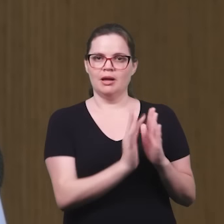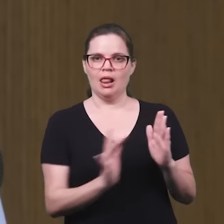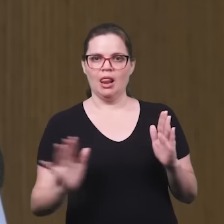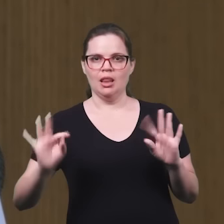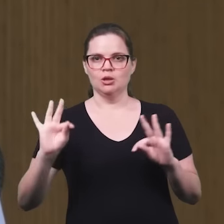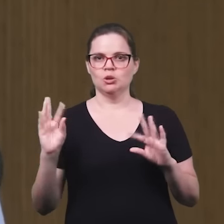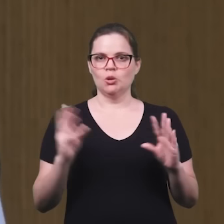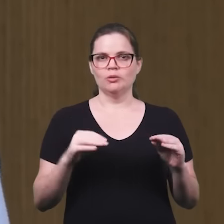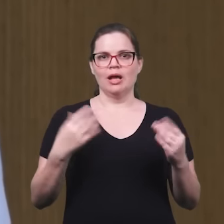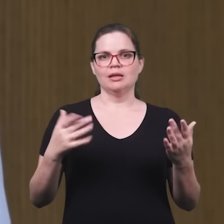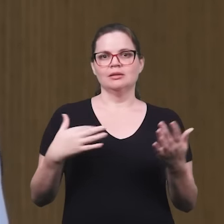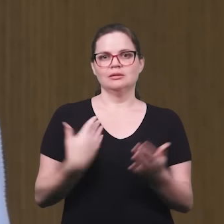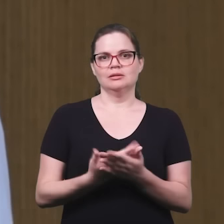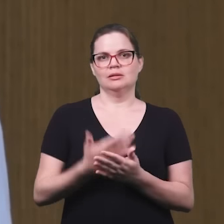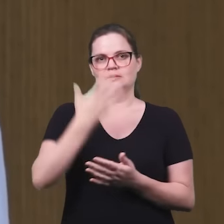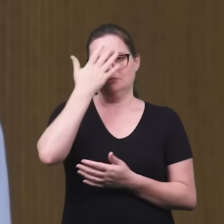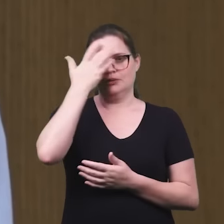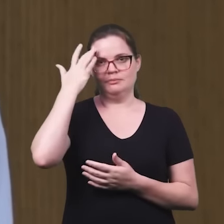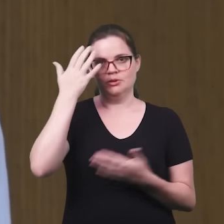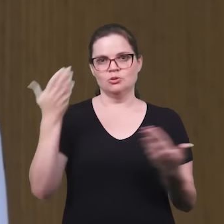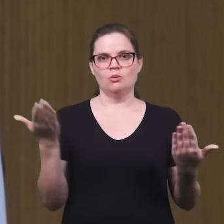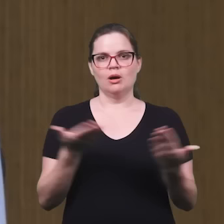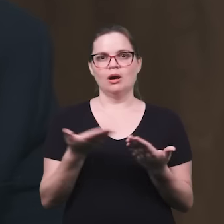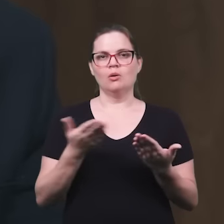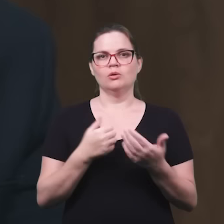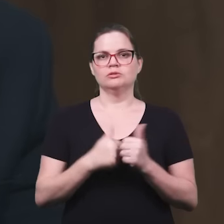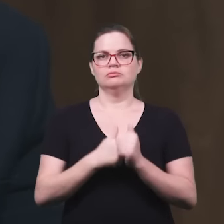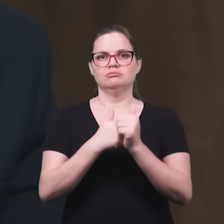todo esse processo até se tornar alguém de grande relevância?